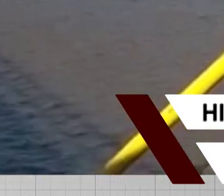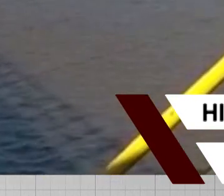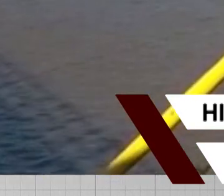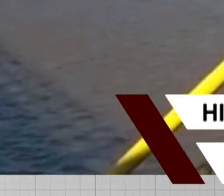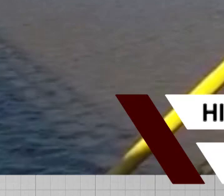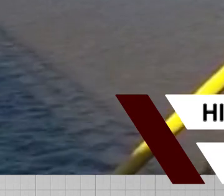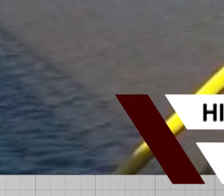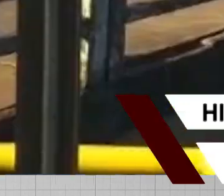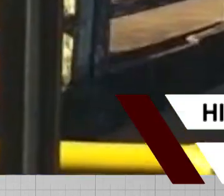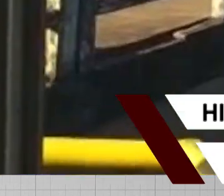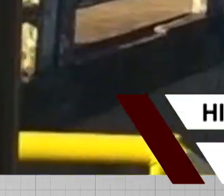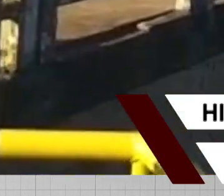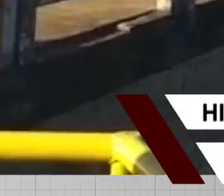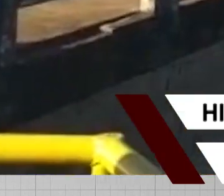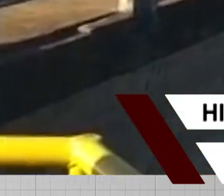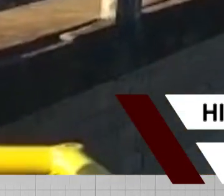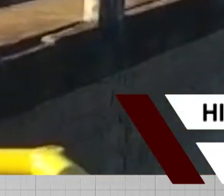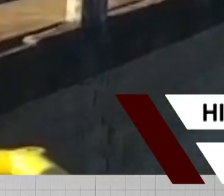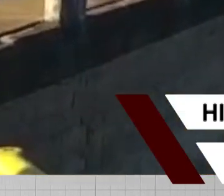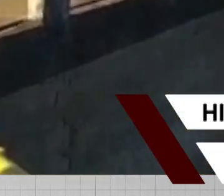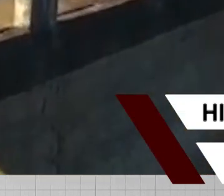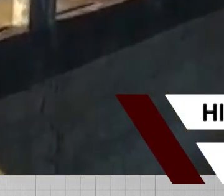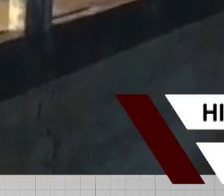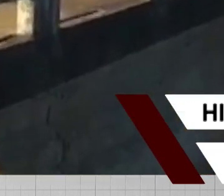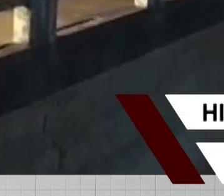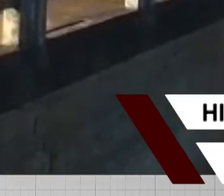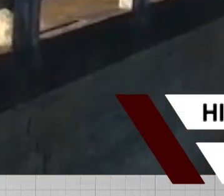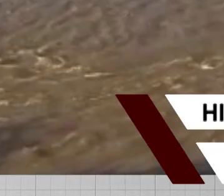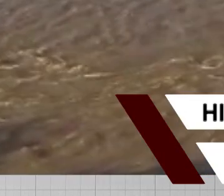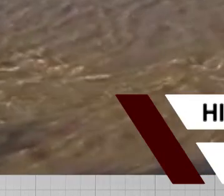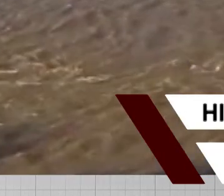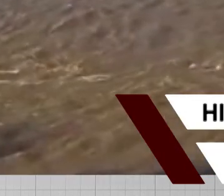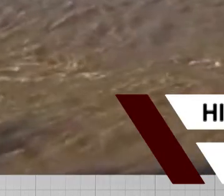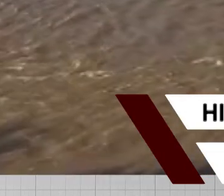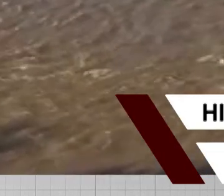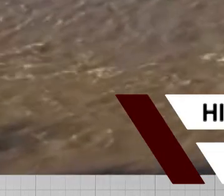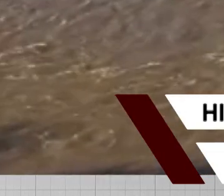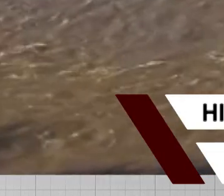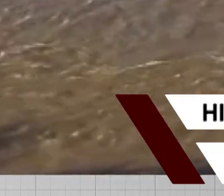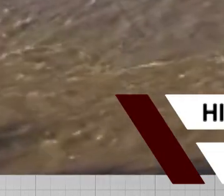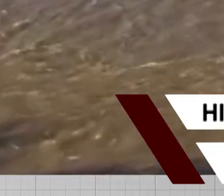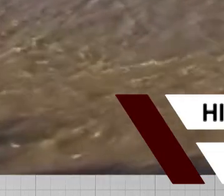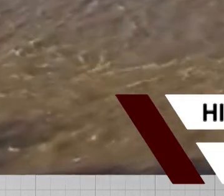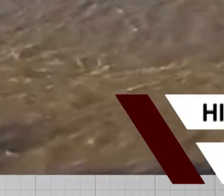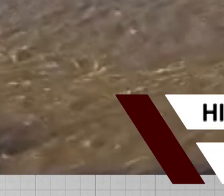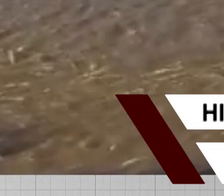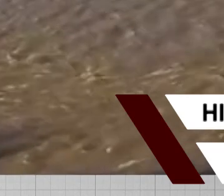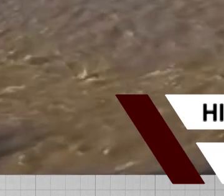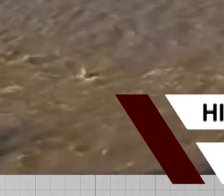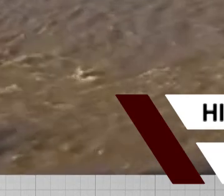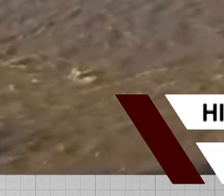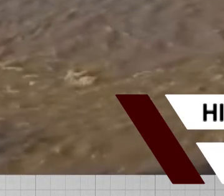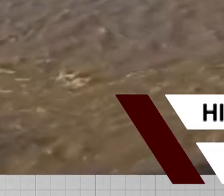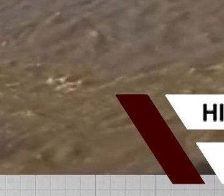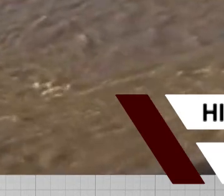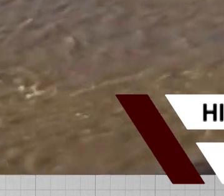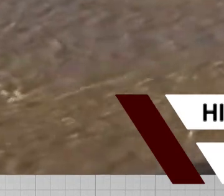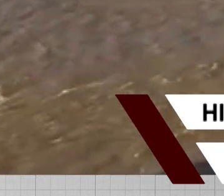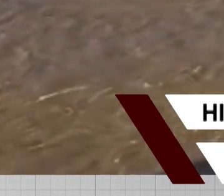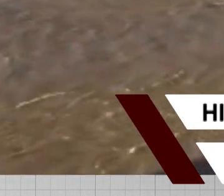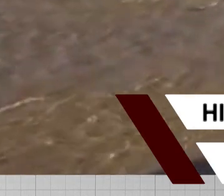tratando do mesmo assunto em relação à reclusa de Bom Retiro, no Rio Taquari, e enfatizou também a necessidade das